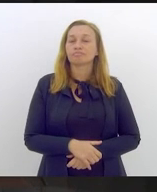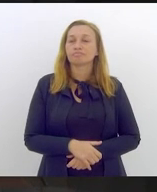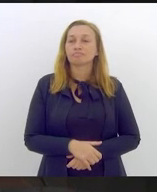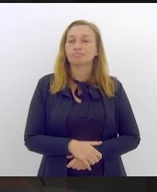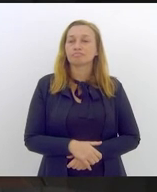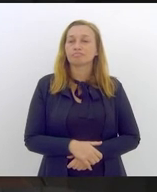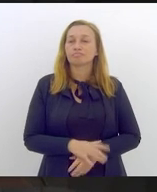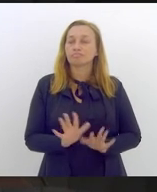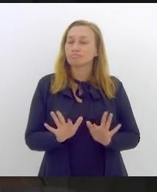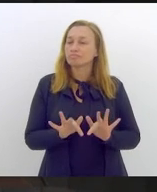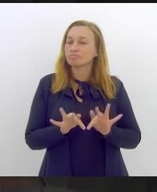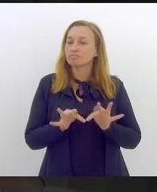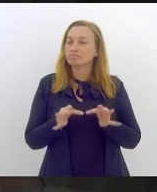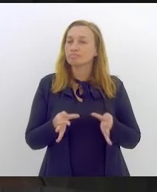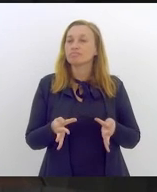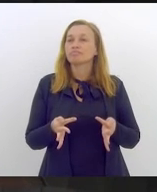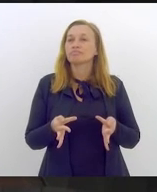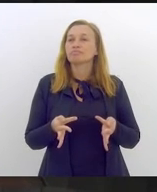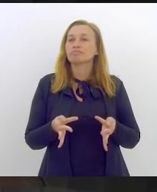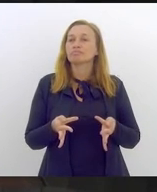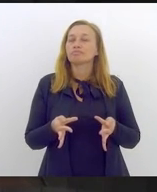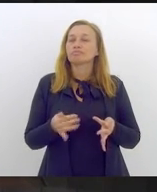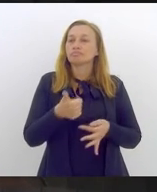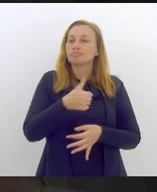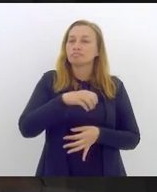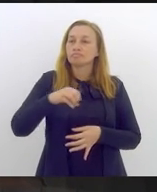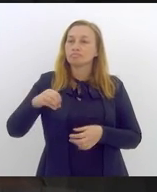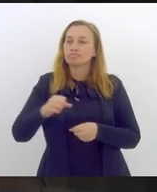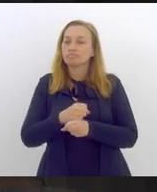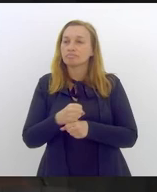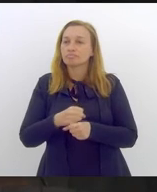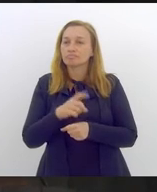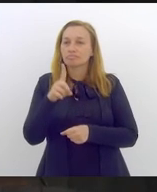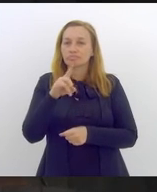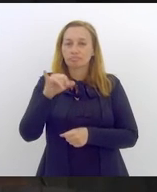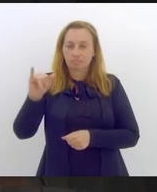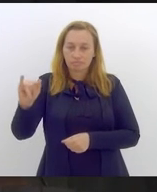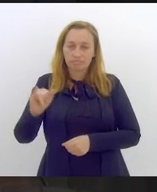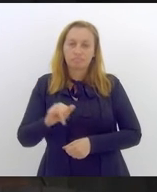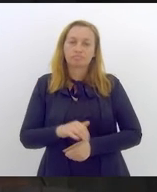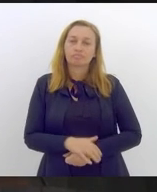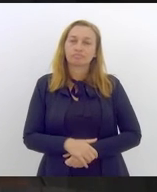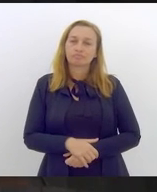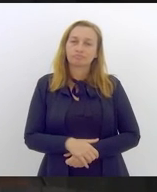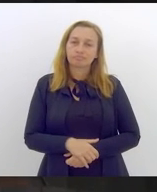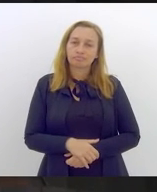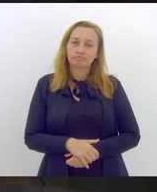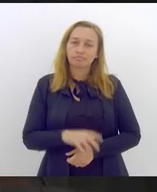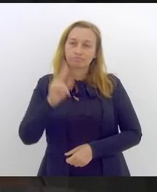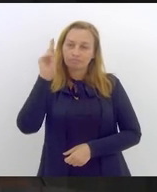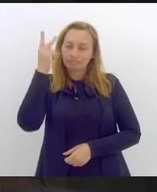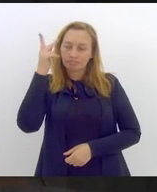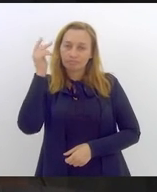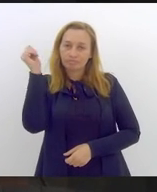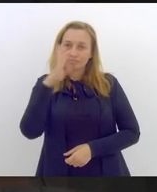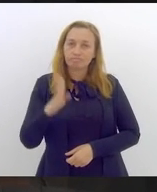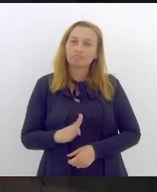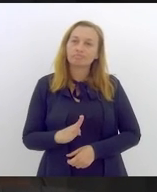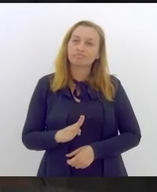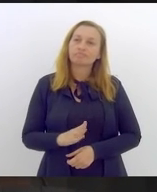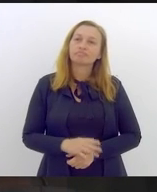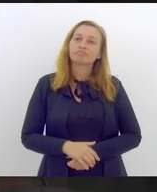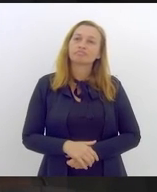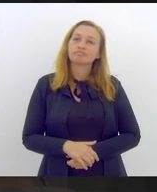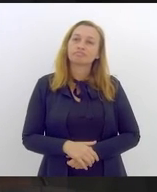que singela ainda que muita abreviada ao Centenário desse que é um dos grandes nomes da história brasileira um dos grandes nomes